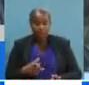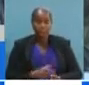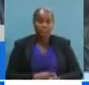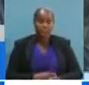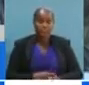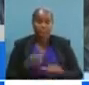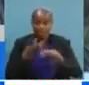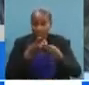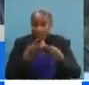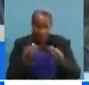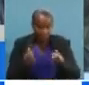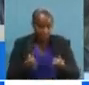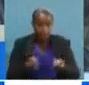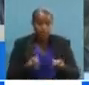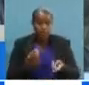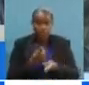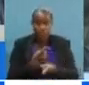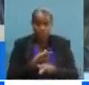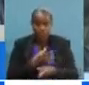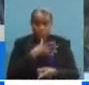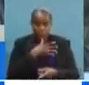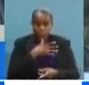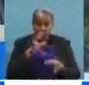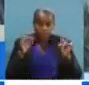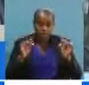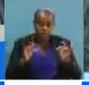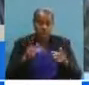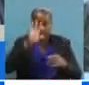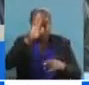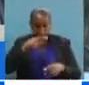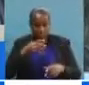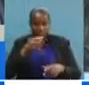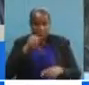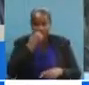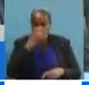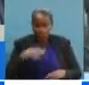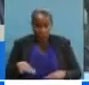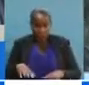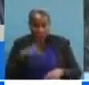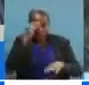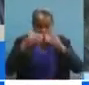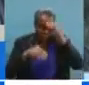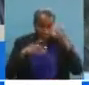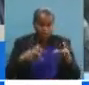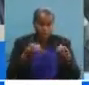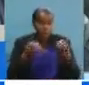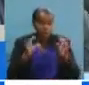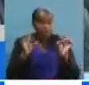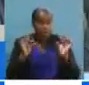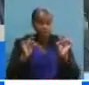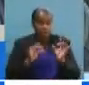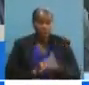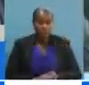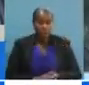equipamentos como também equipamentos lúdicos, porque nós sabemos que o pré-escolar, a aprendizagem no pré-escolar, passa muito pela